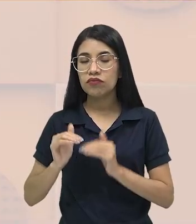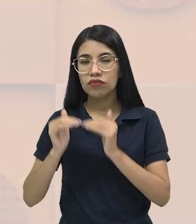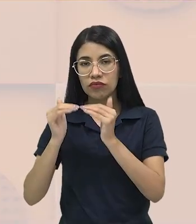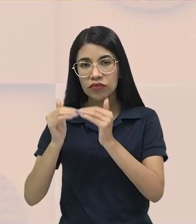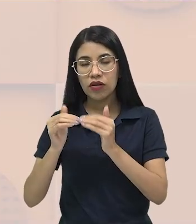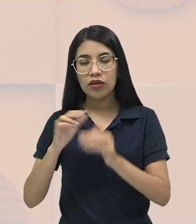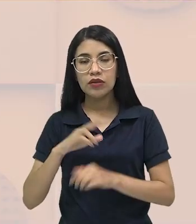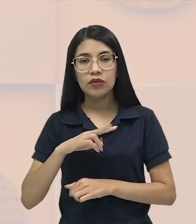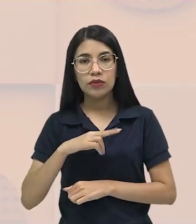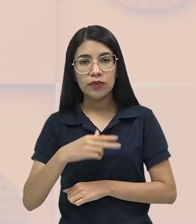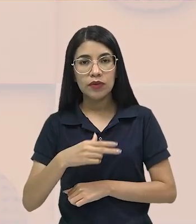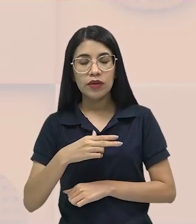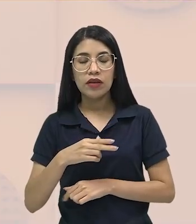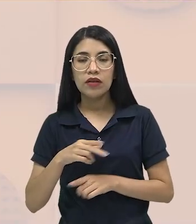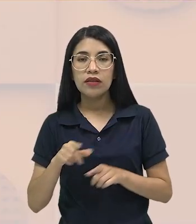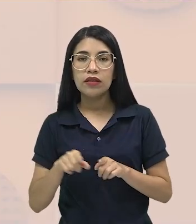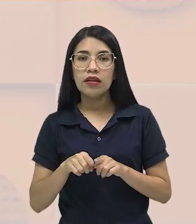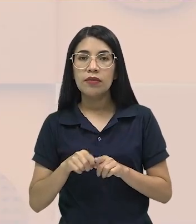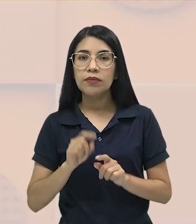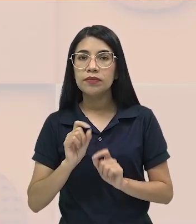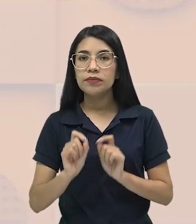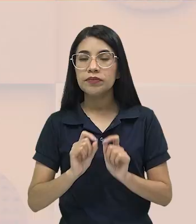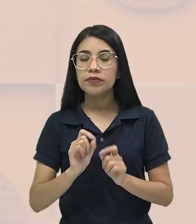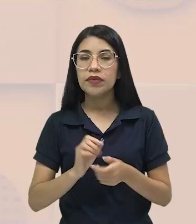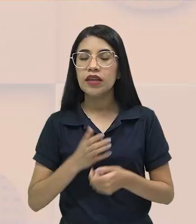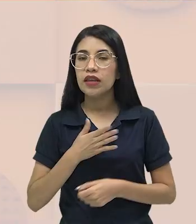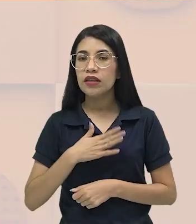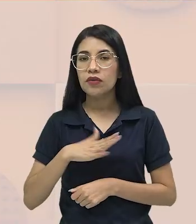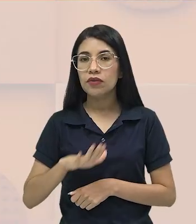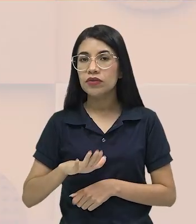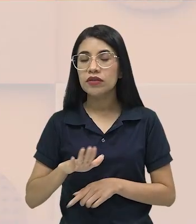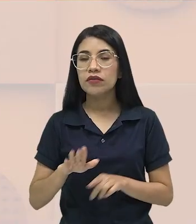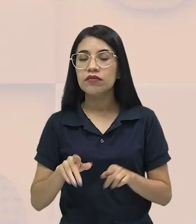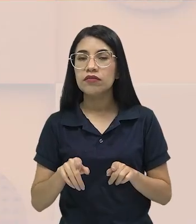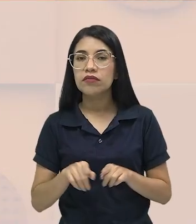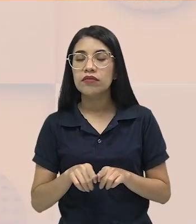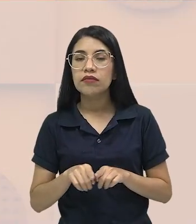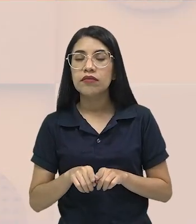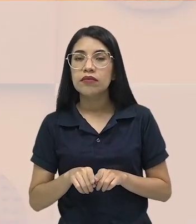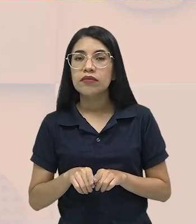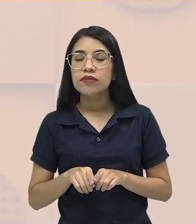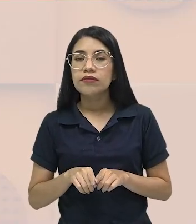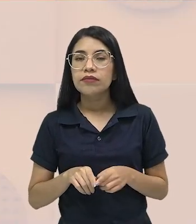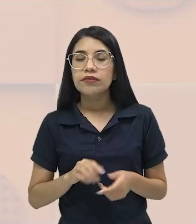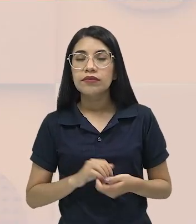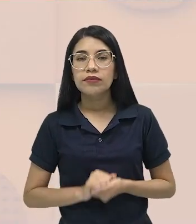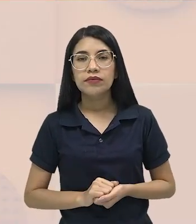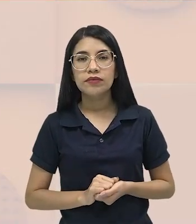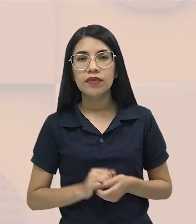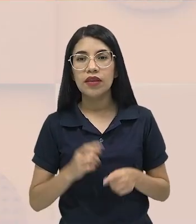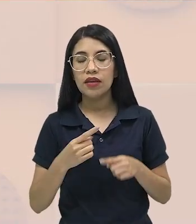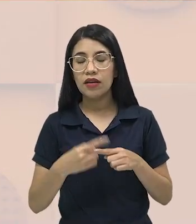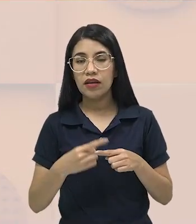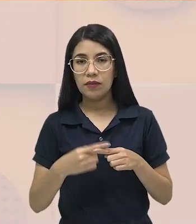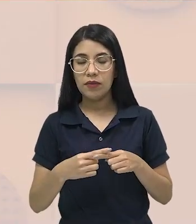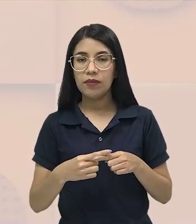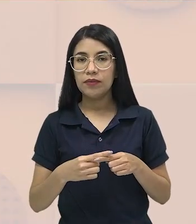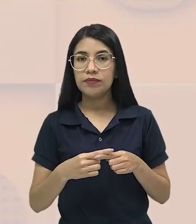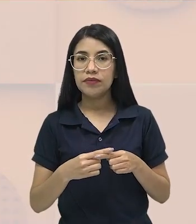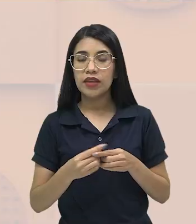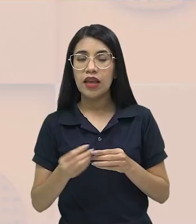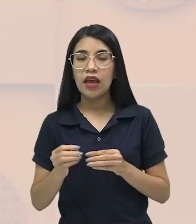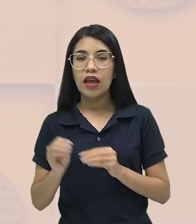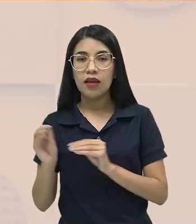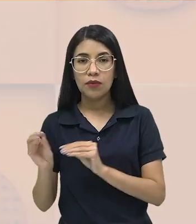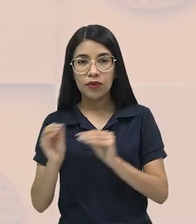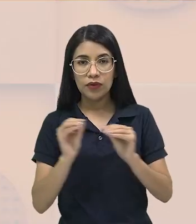cortes portuguesas, estavam tão insatisfeitas. Primeiro, porque ao vir para o Brasil, a